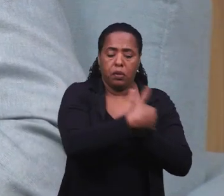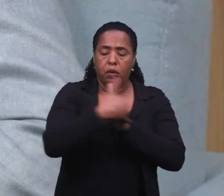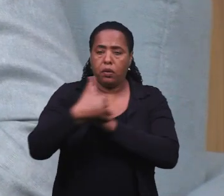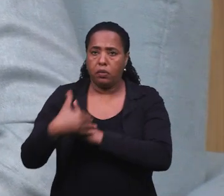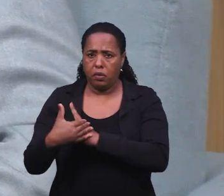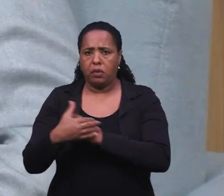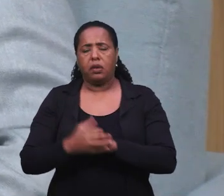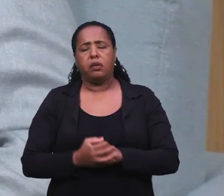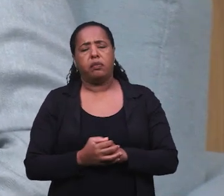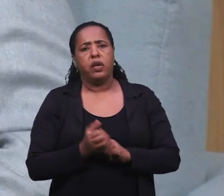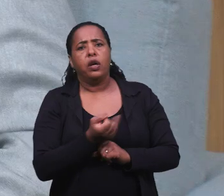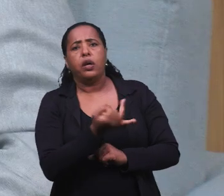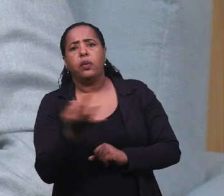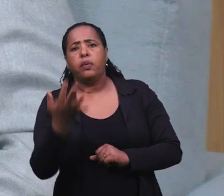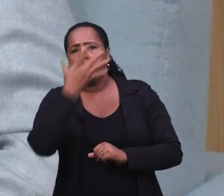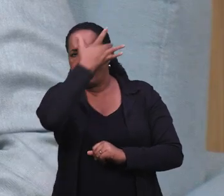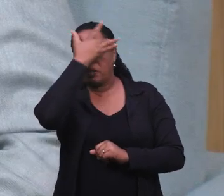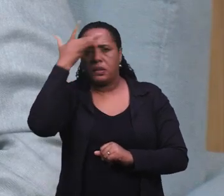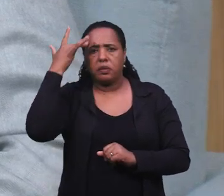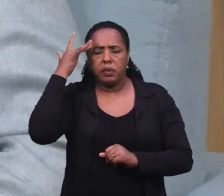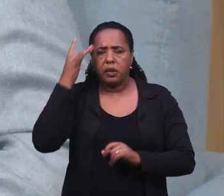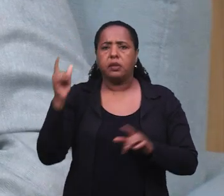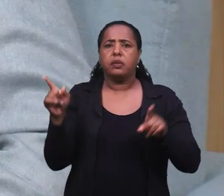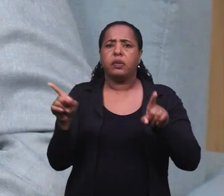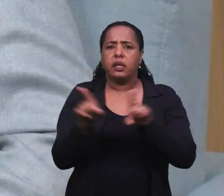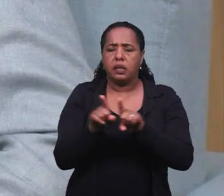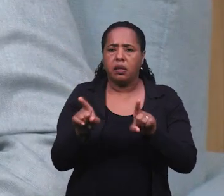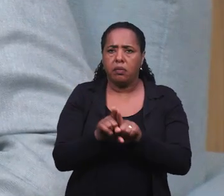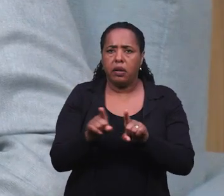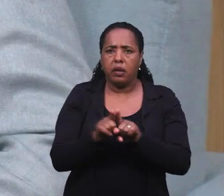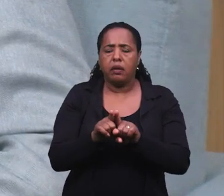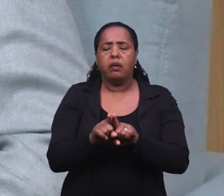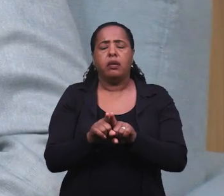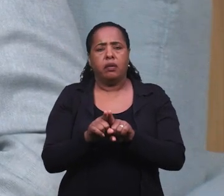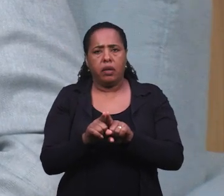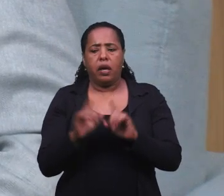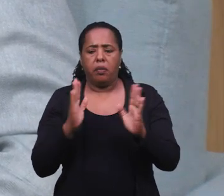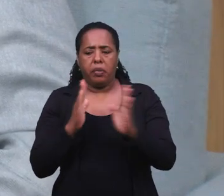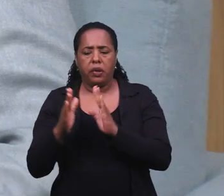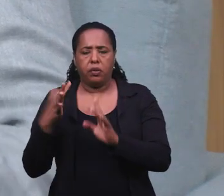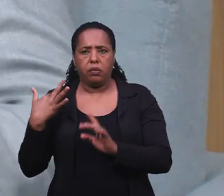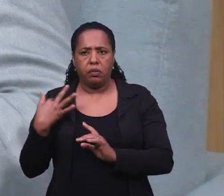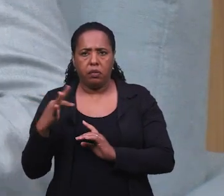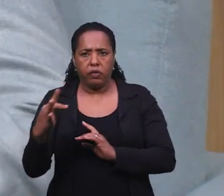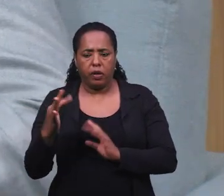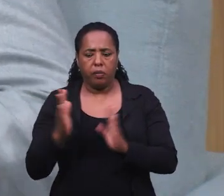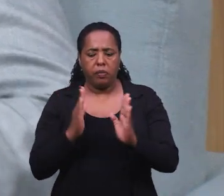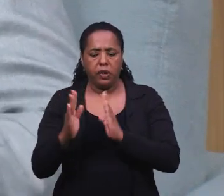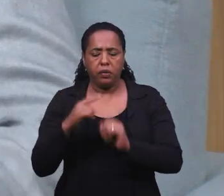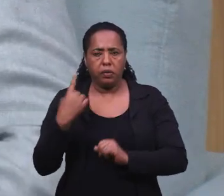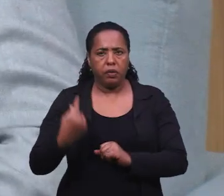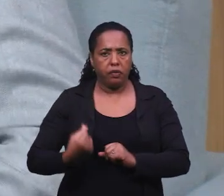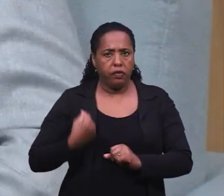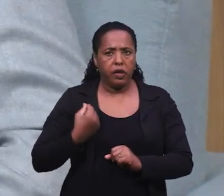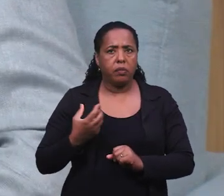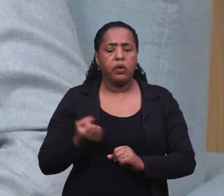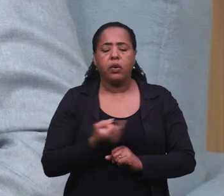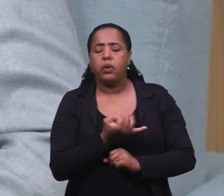certamente eles foram acolhidos, porque se sentiram muito bem no ambiente em